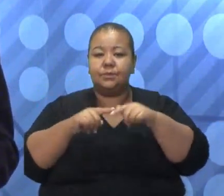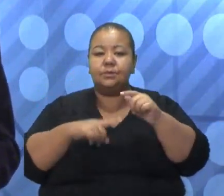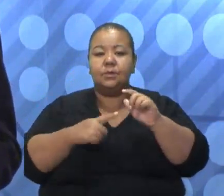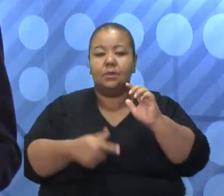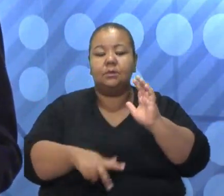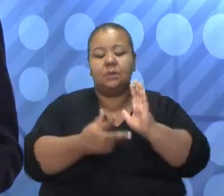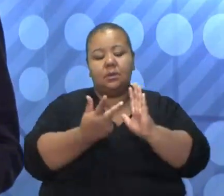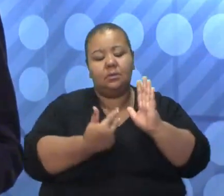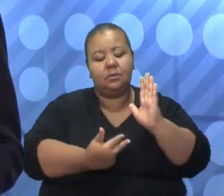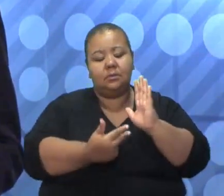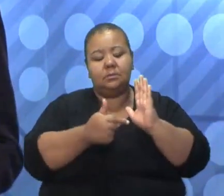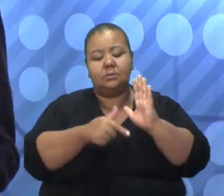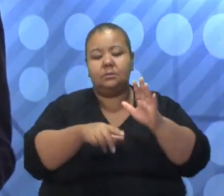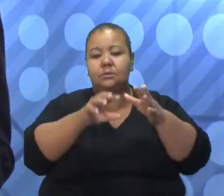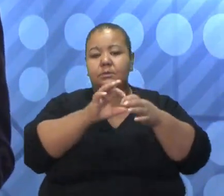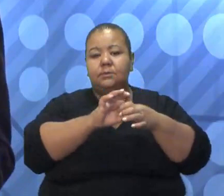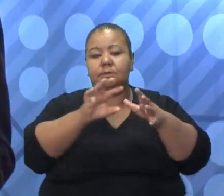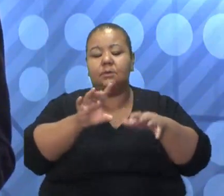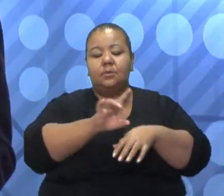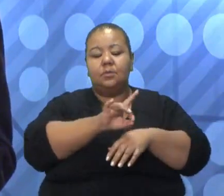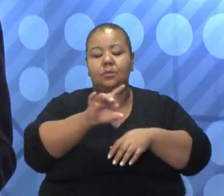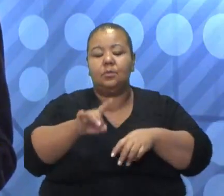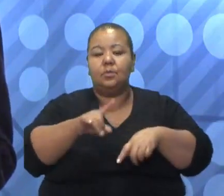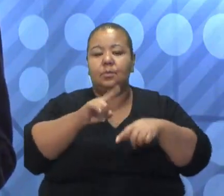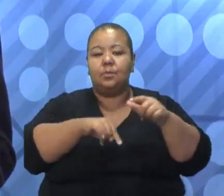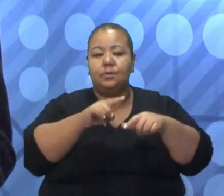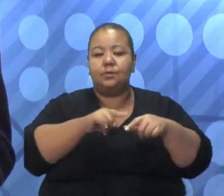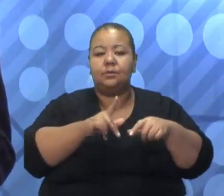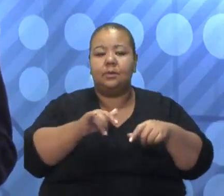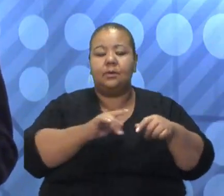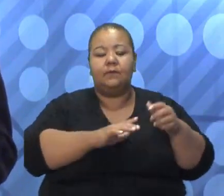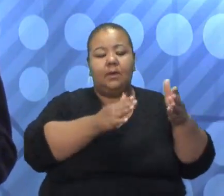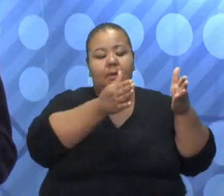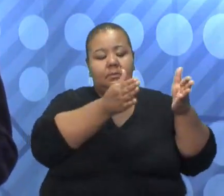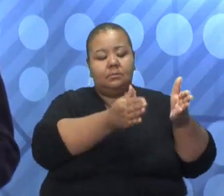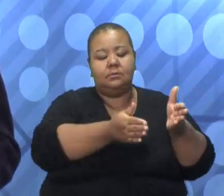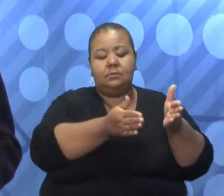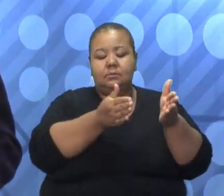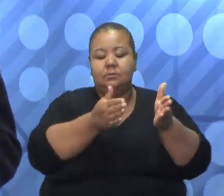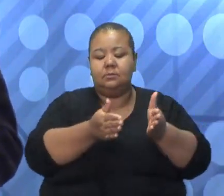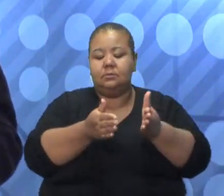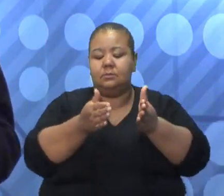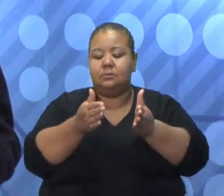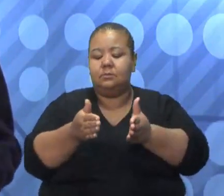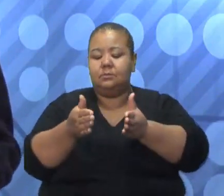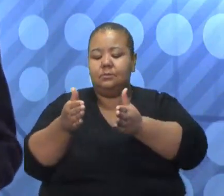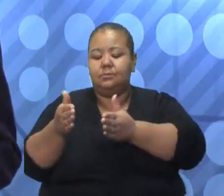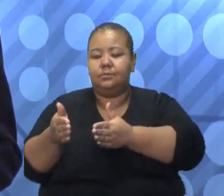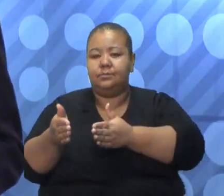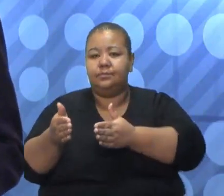layout dela disponibilizado por produto, que vai passando de série em série, até que ele tenha